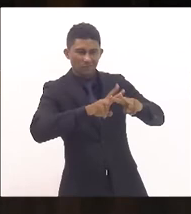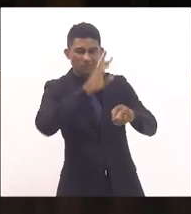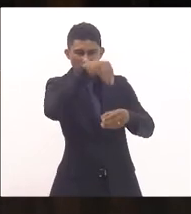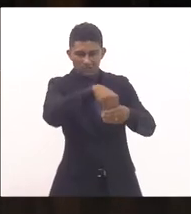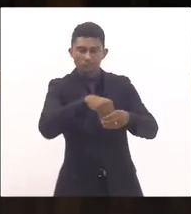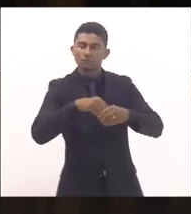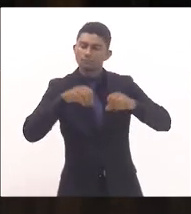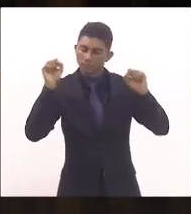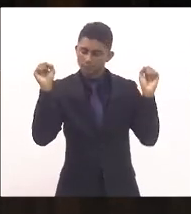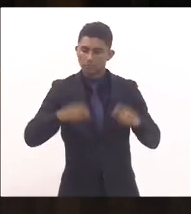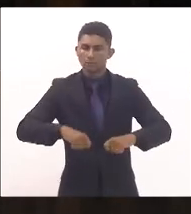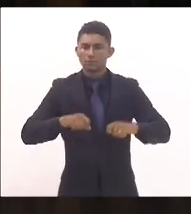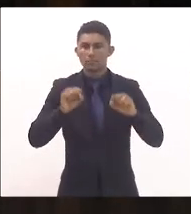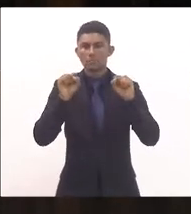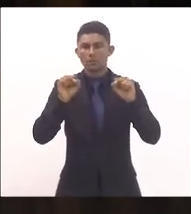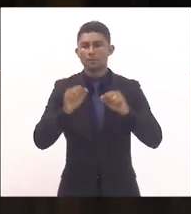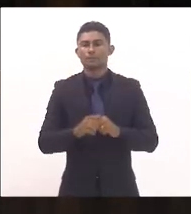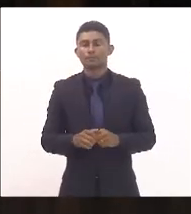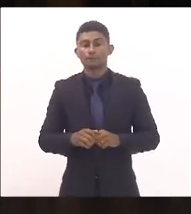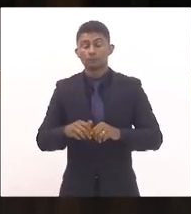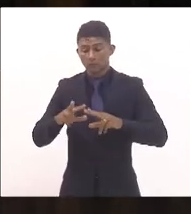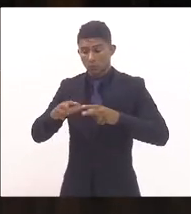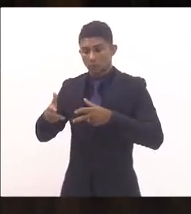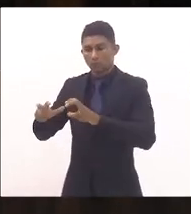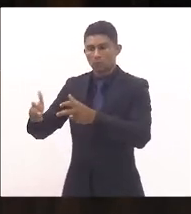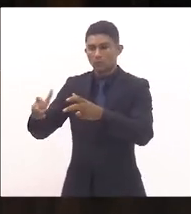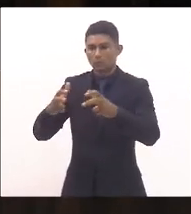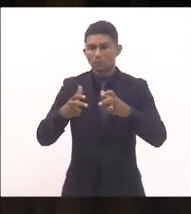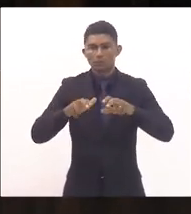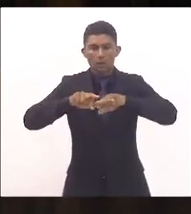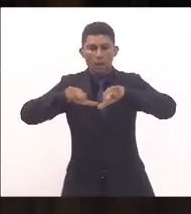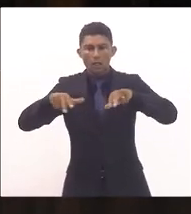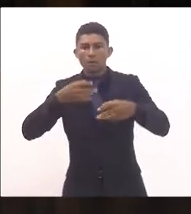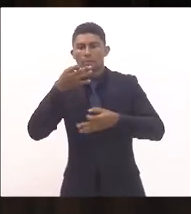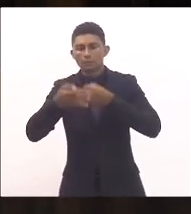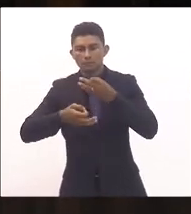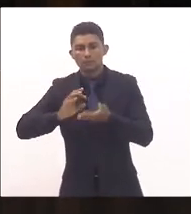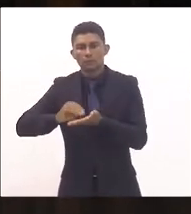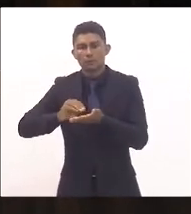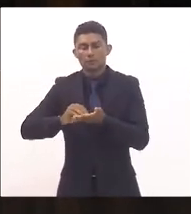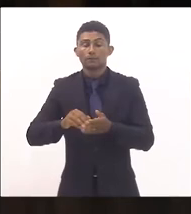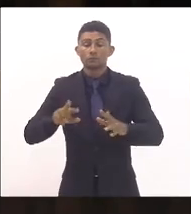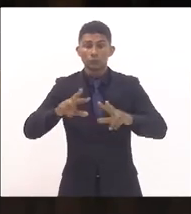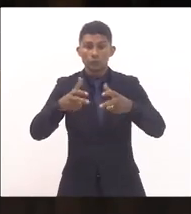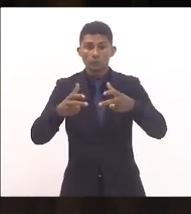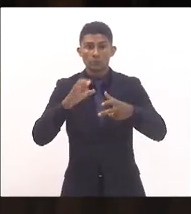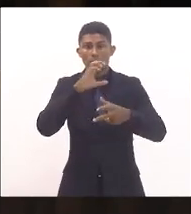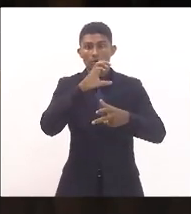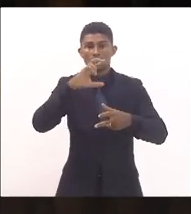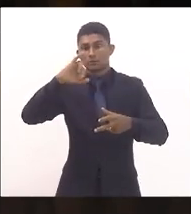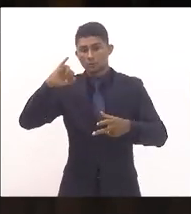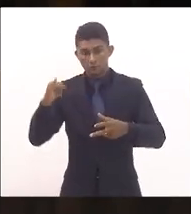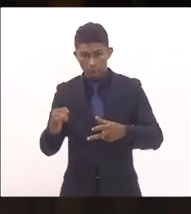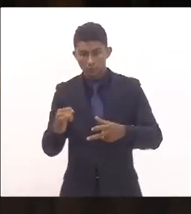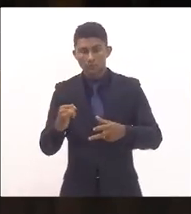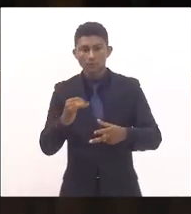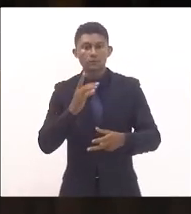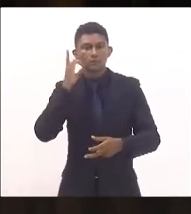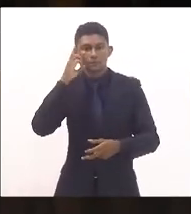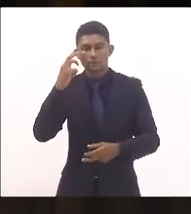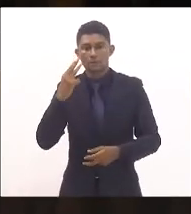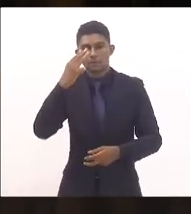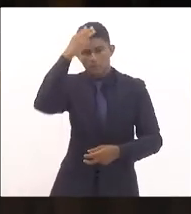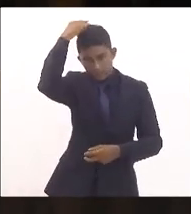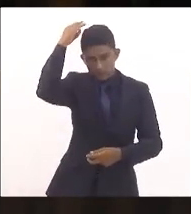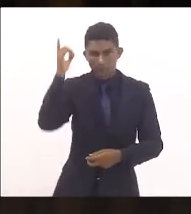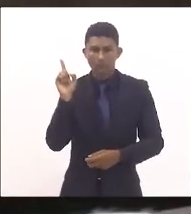das comissões de Constituição, Justiça, Educação, Segurança Pública e o Orçamento. Para emitir parecer pela Comissão de Constituição e Justiça, deputado Márcio